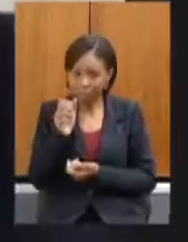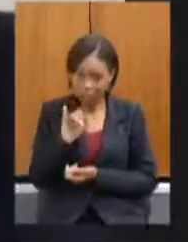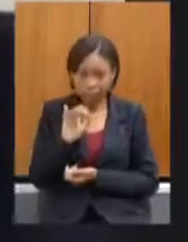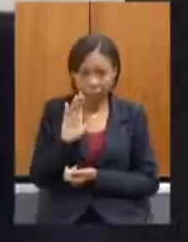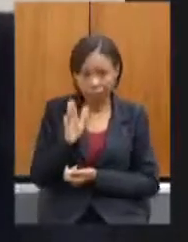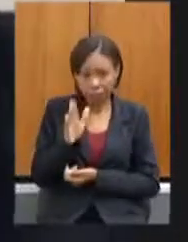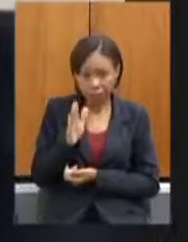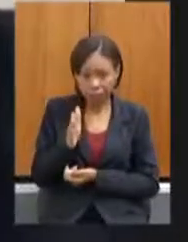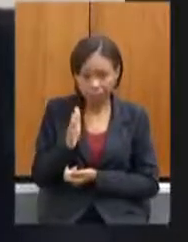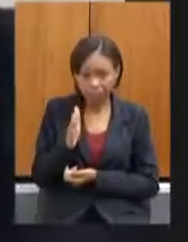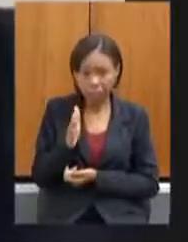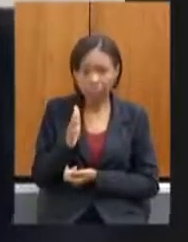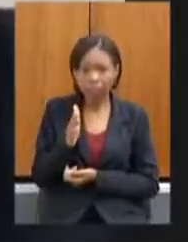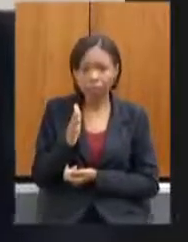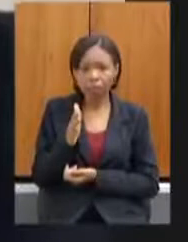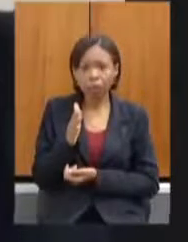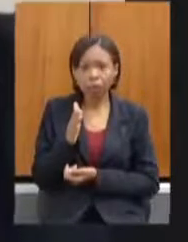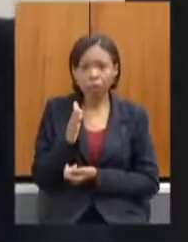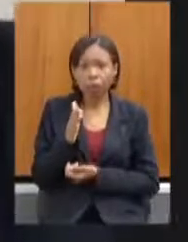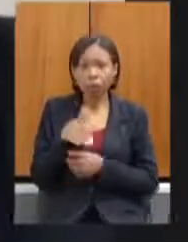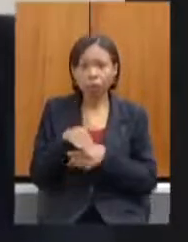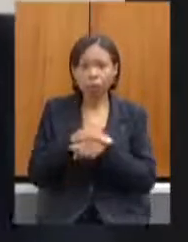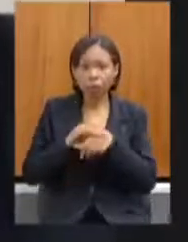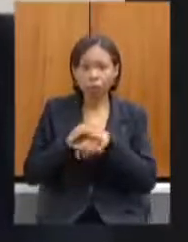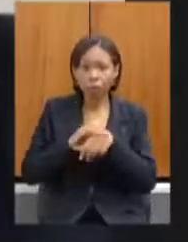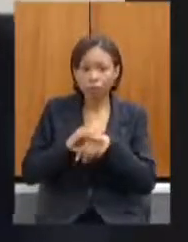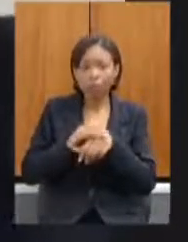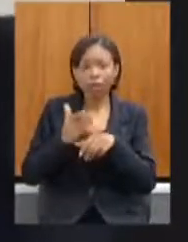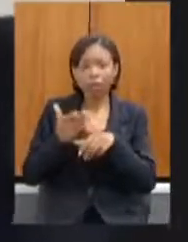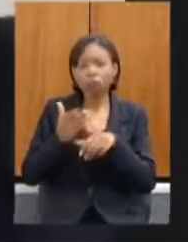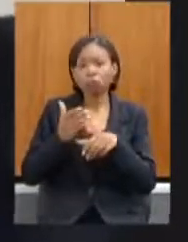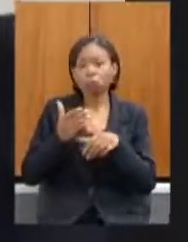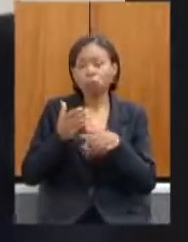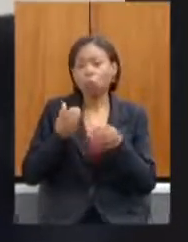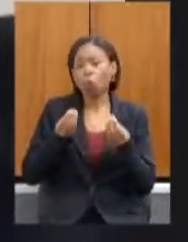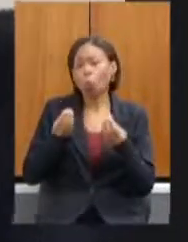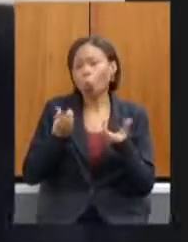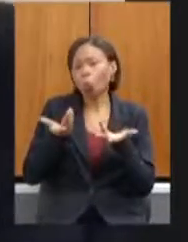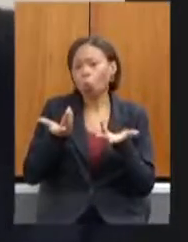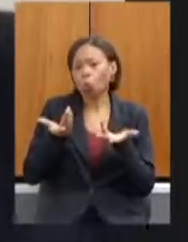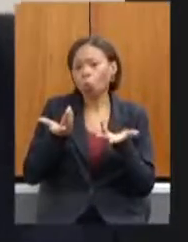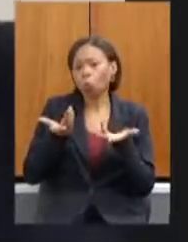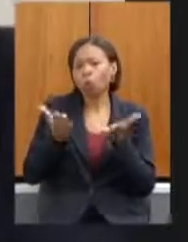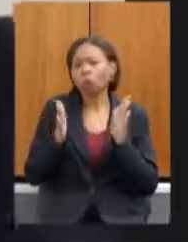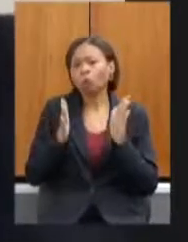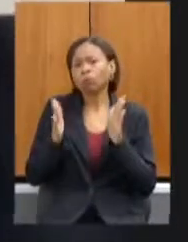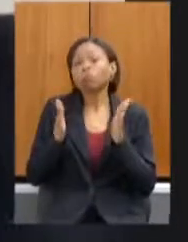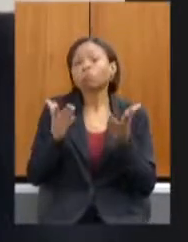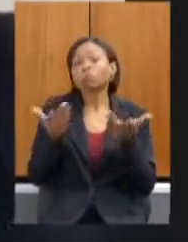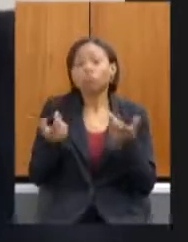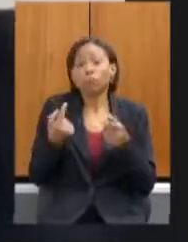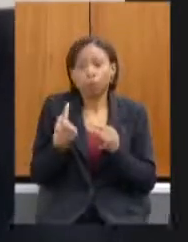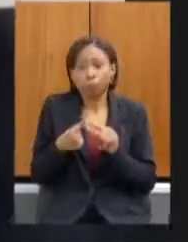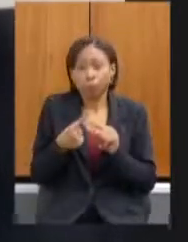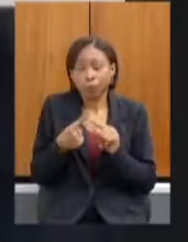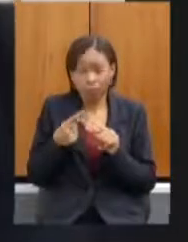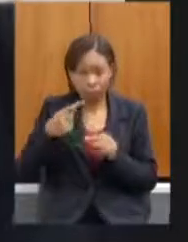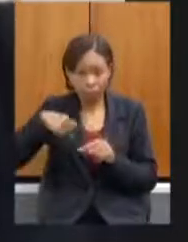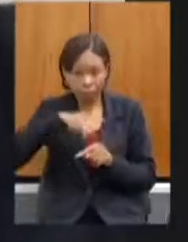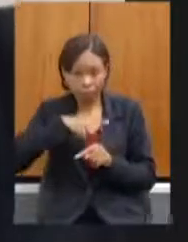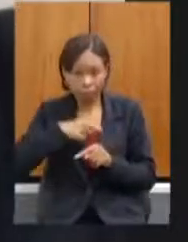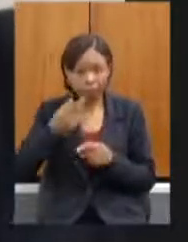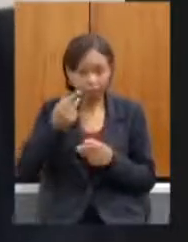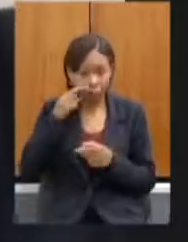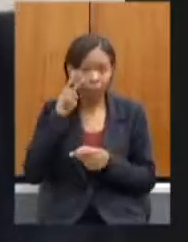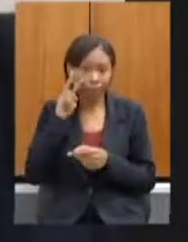Quarto qual seria as opções e qual seria a previsão que nós estamos aí acompanhando as redes